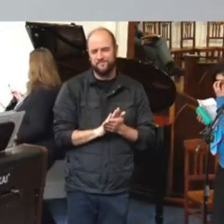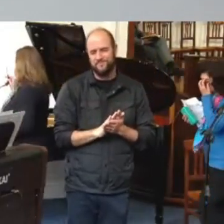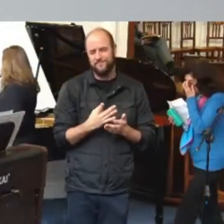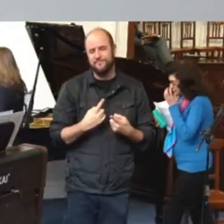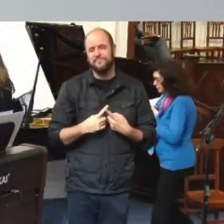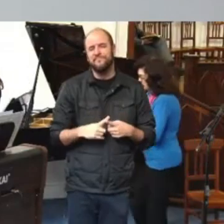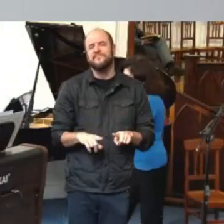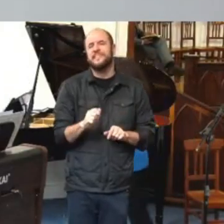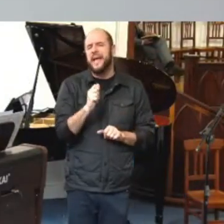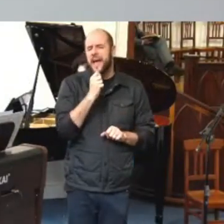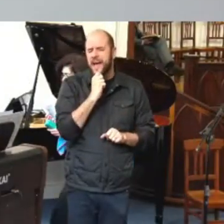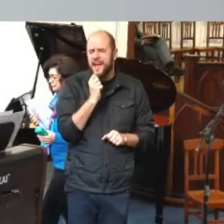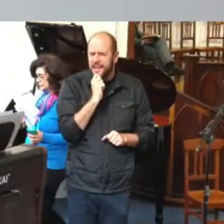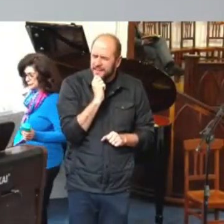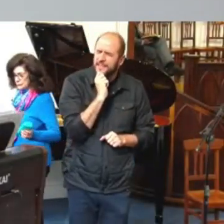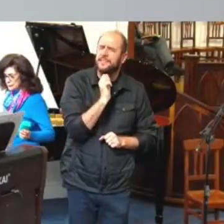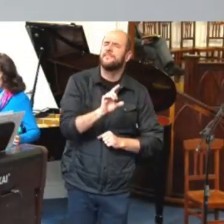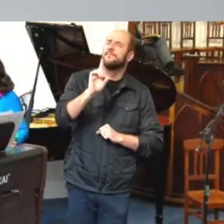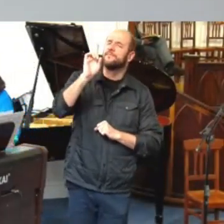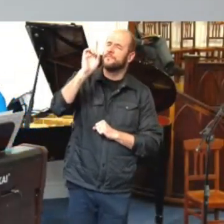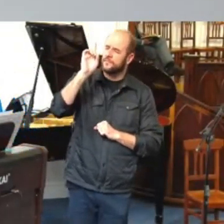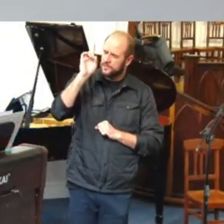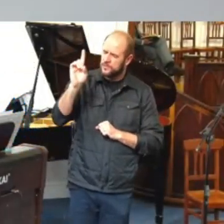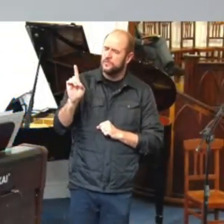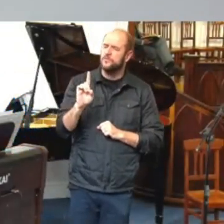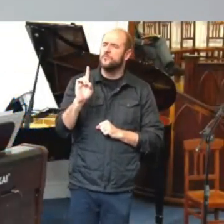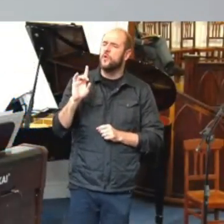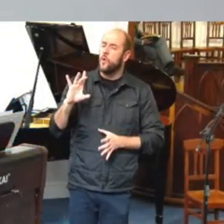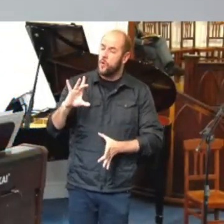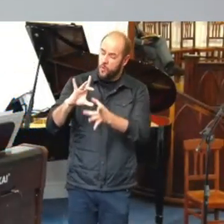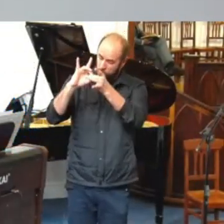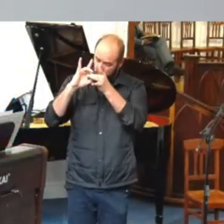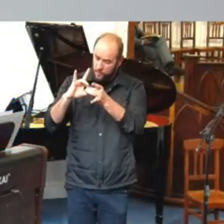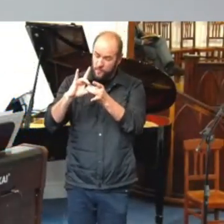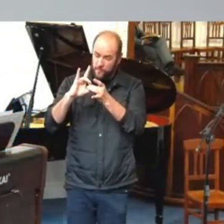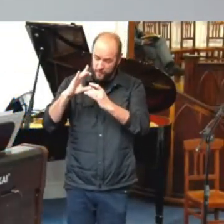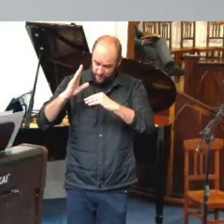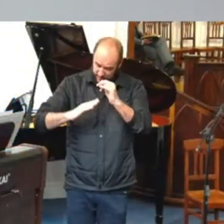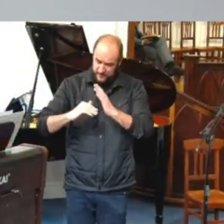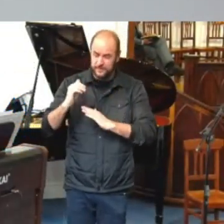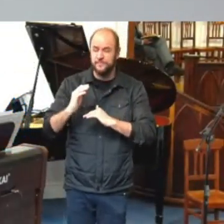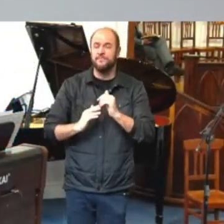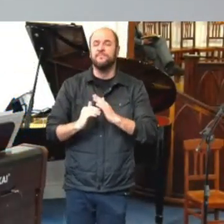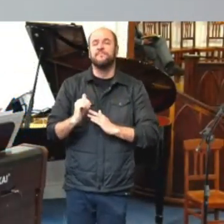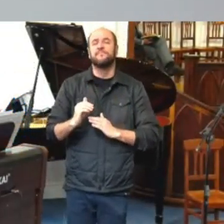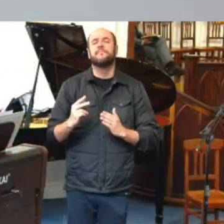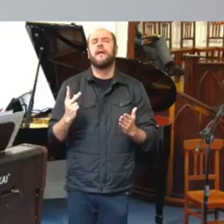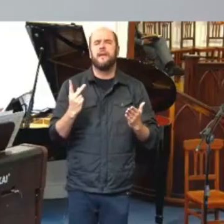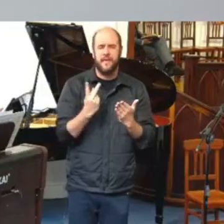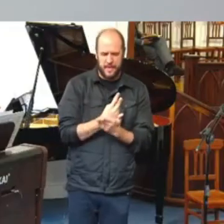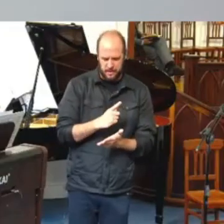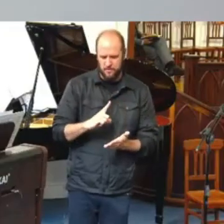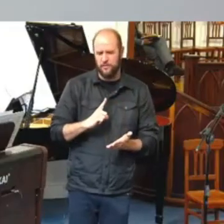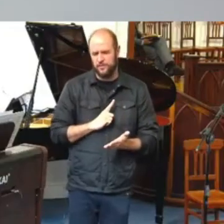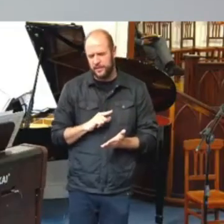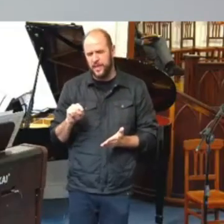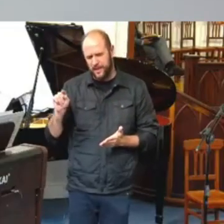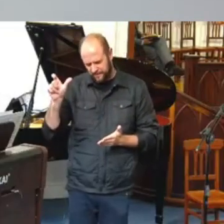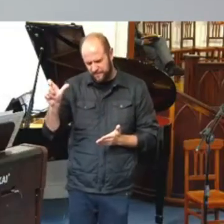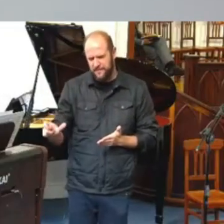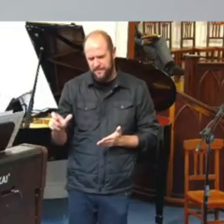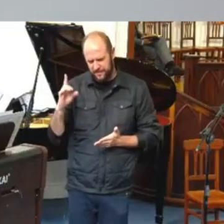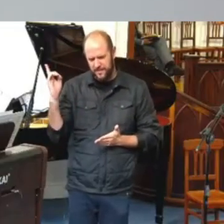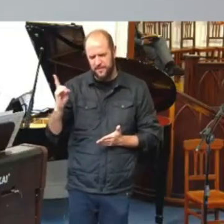sua imperfeição, foi chamado a uma aliança contigo, e por muitas vezes errou, falhou, e pôde na